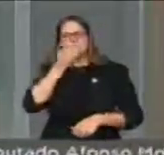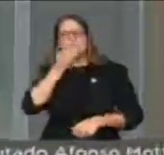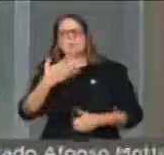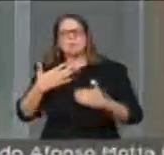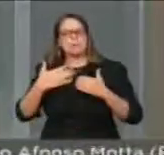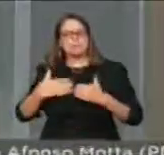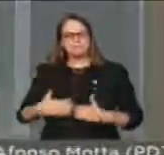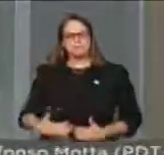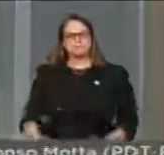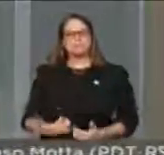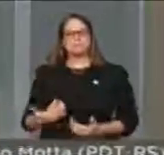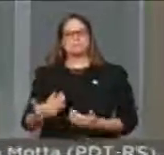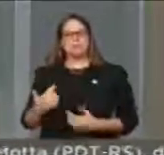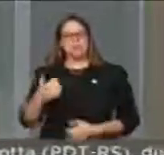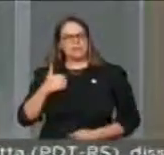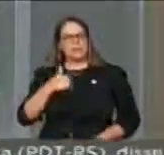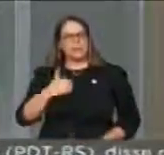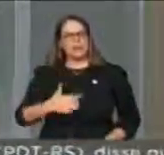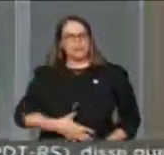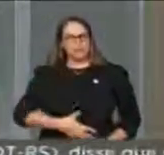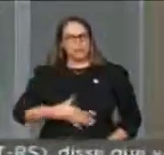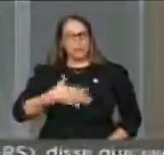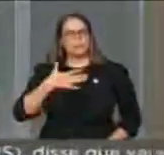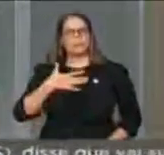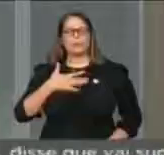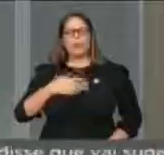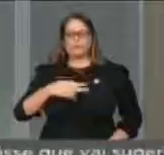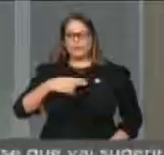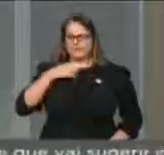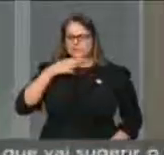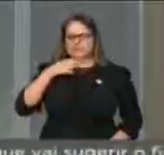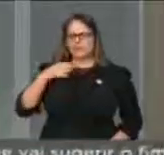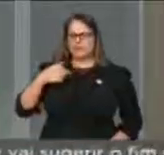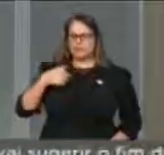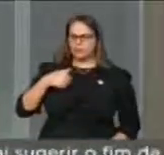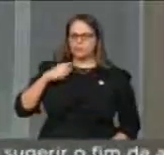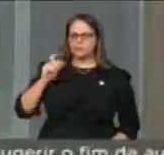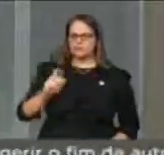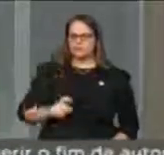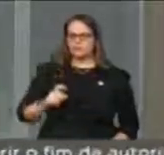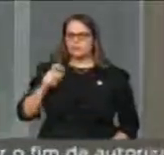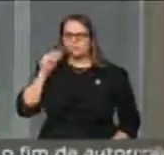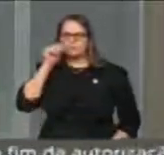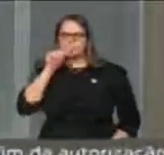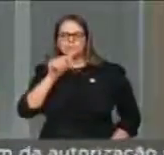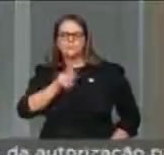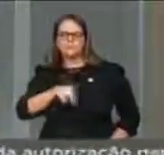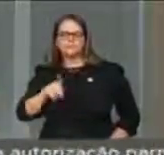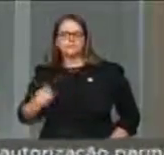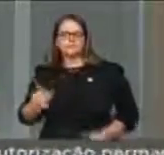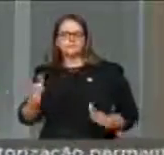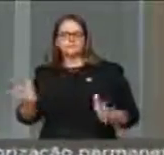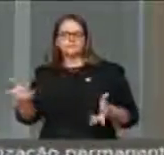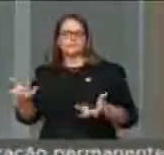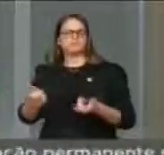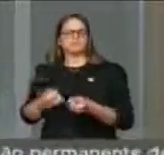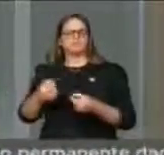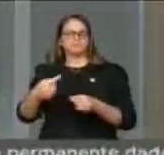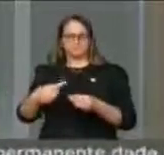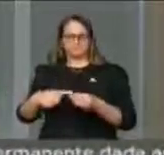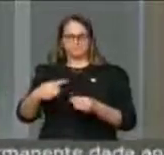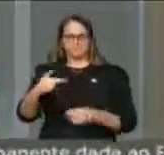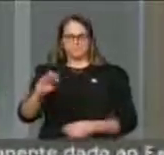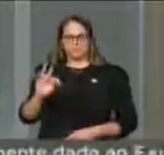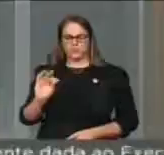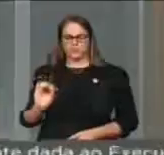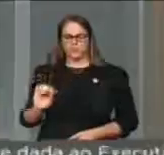como professora. Tenho orgulho de ser neto de uma professora honrosa, dona Mirtes, de Porto Nacional. E vim aqui hoje,